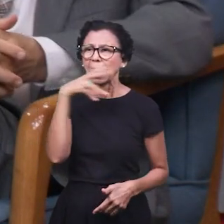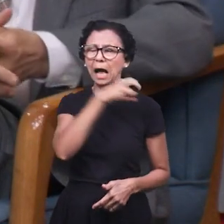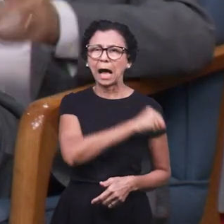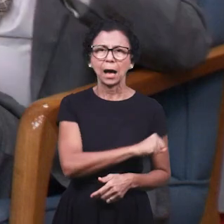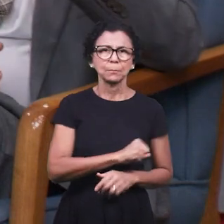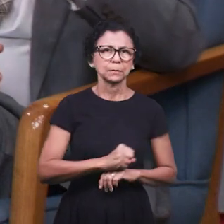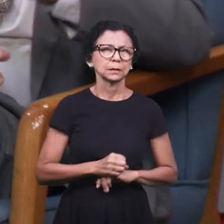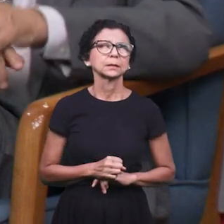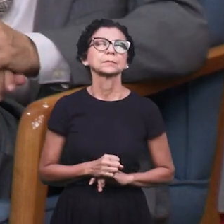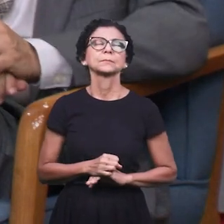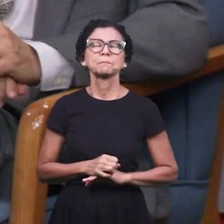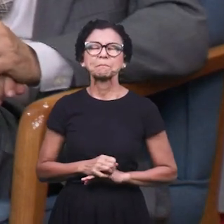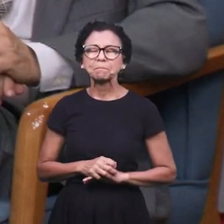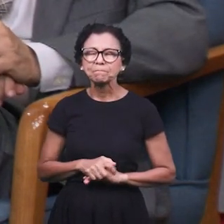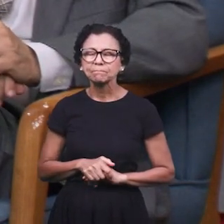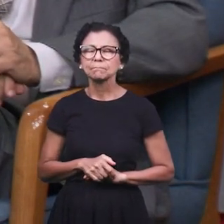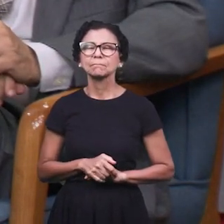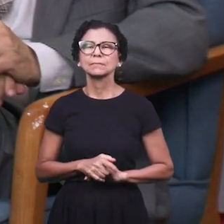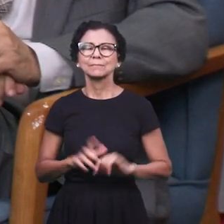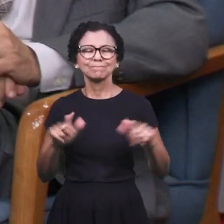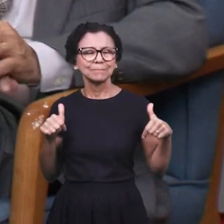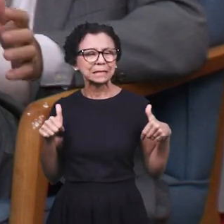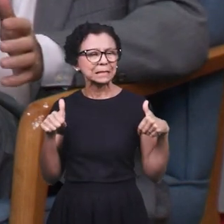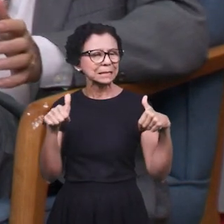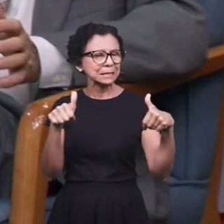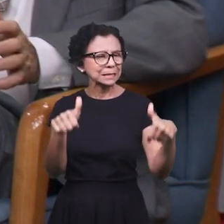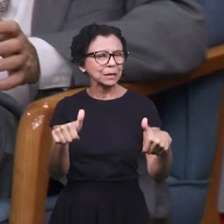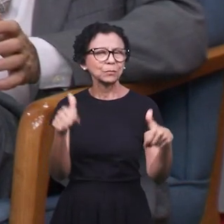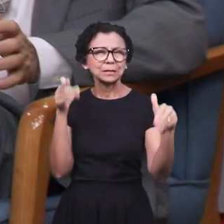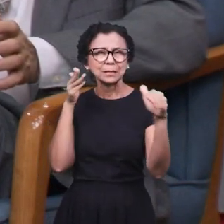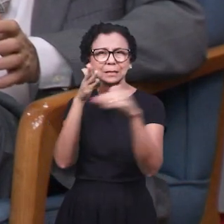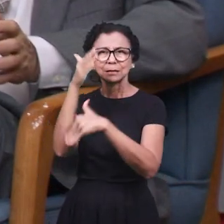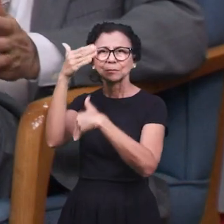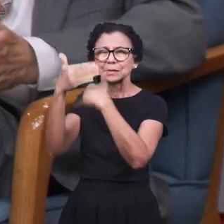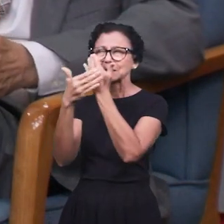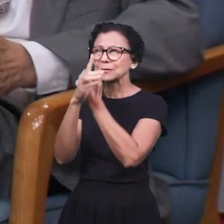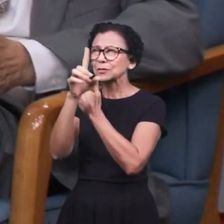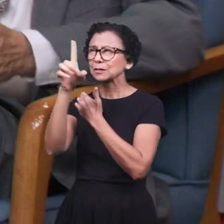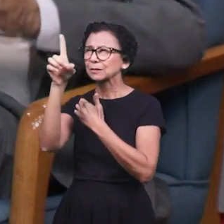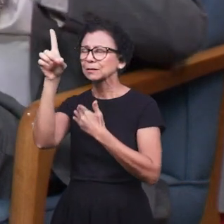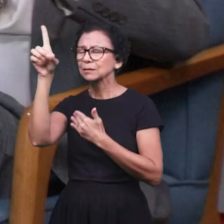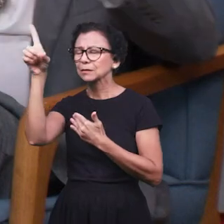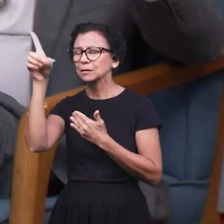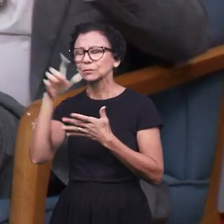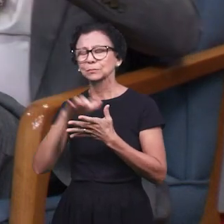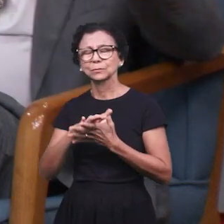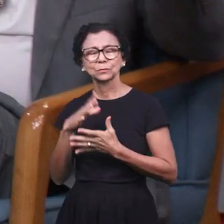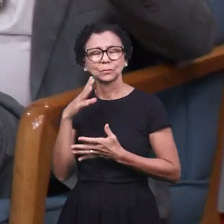imediatamente, uma ministração. Você entra no Santíssimo.